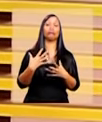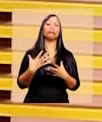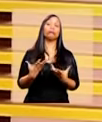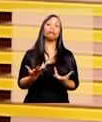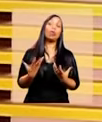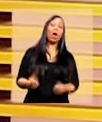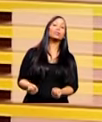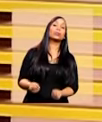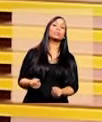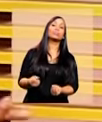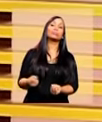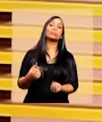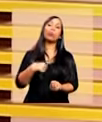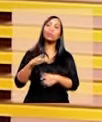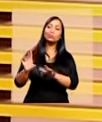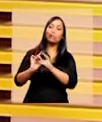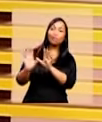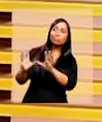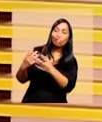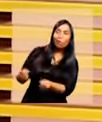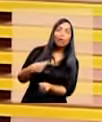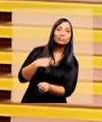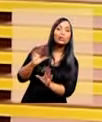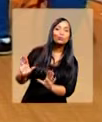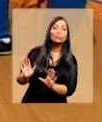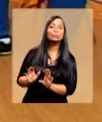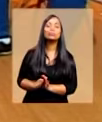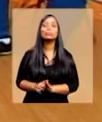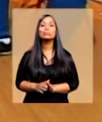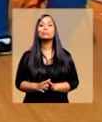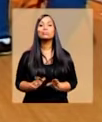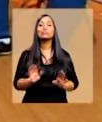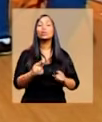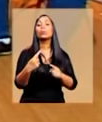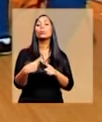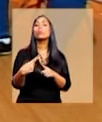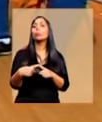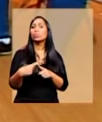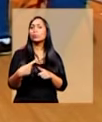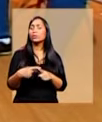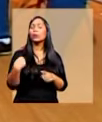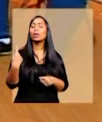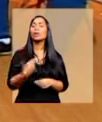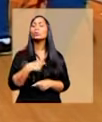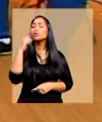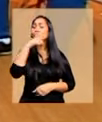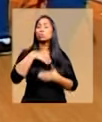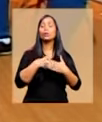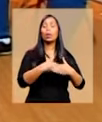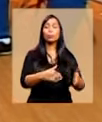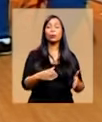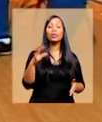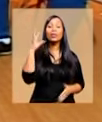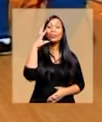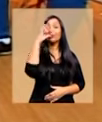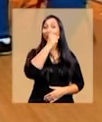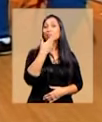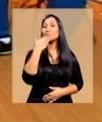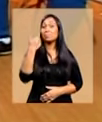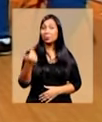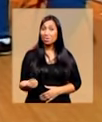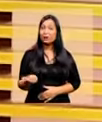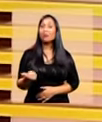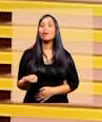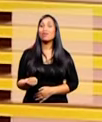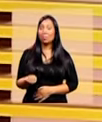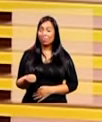tolero. Tolero então, você. Você está aí porque eu deixo, de certa forma. Por que é tão difícil a gente se abrir e compreender melhor, né?